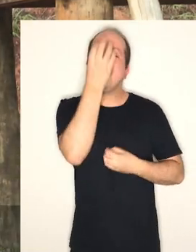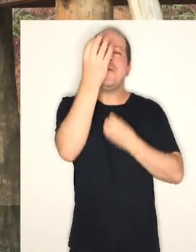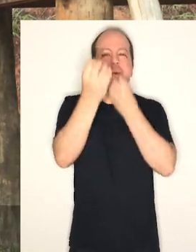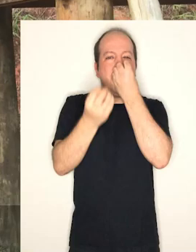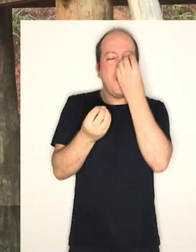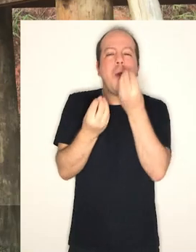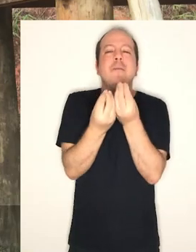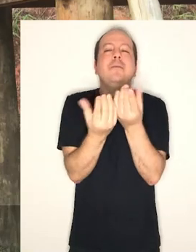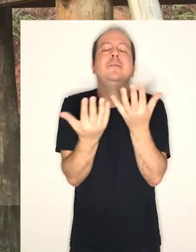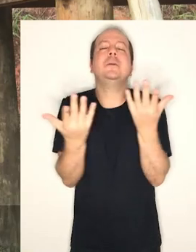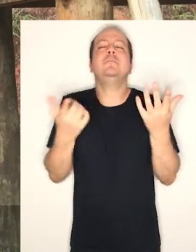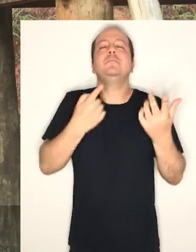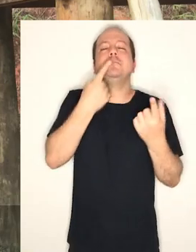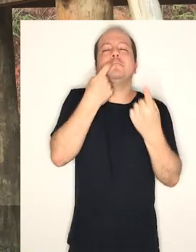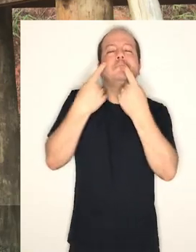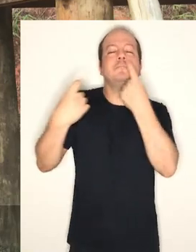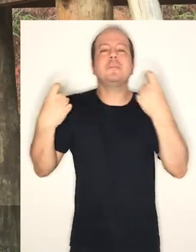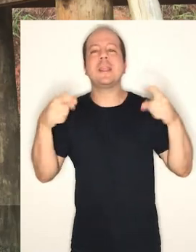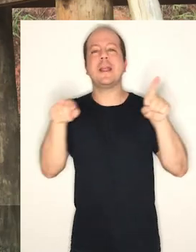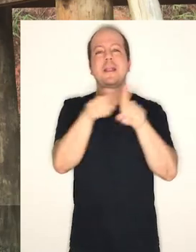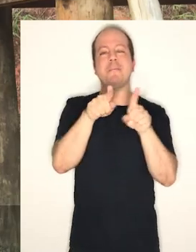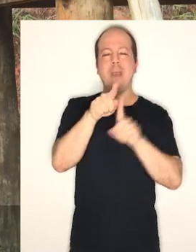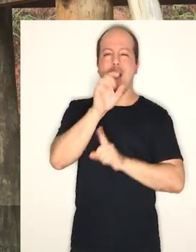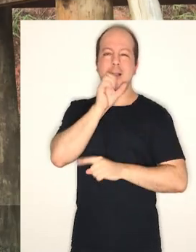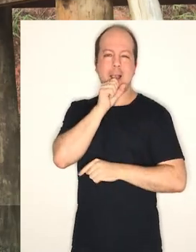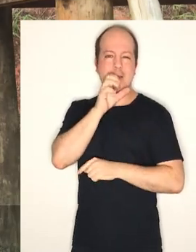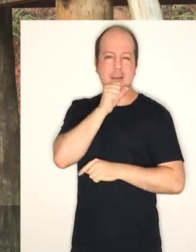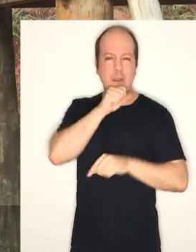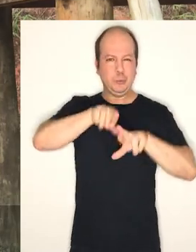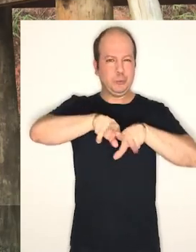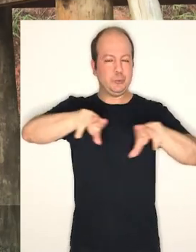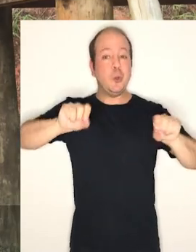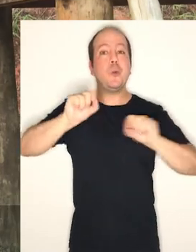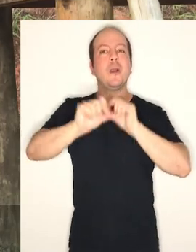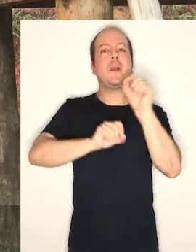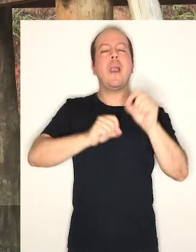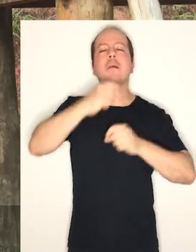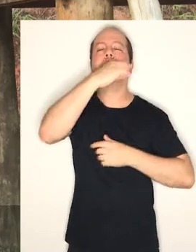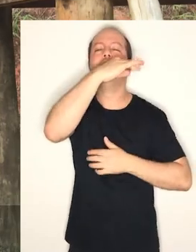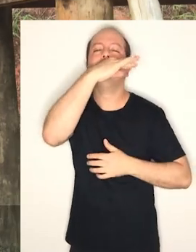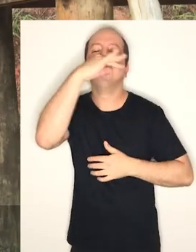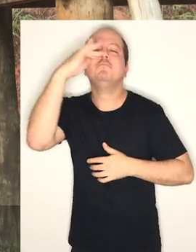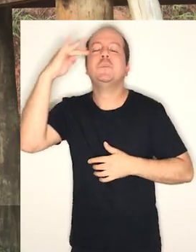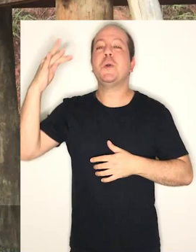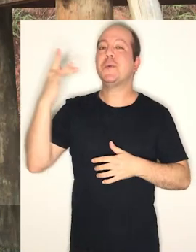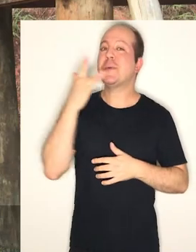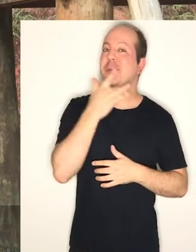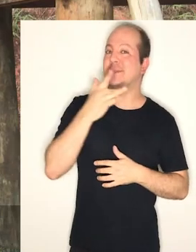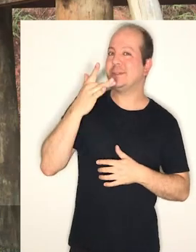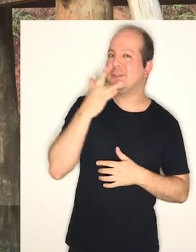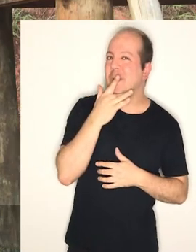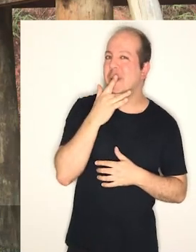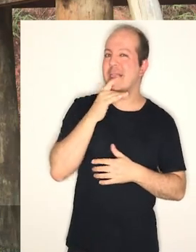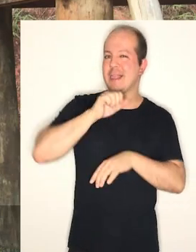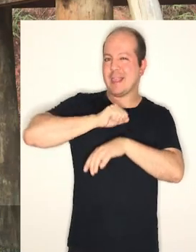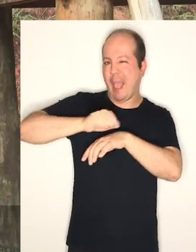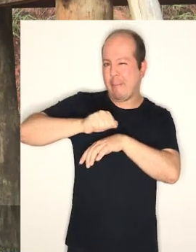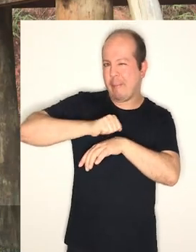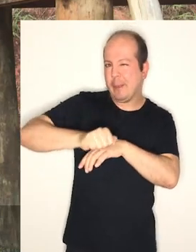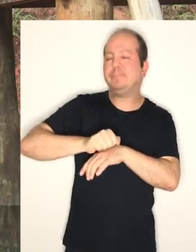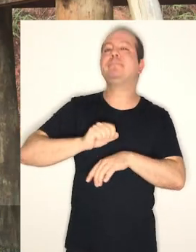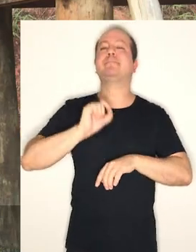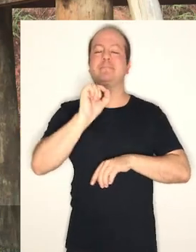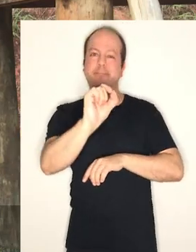flor da rosa, a flor de laranjeira, tudo para dar um cheirinho bem gostoso no